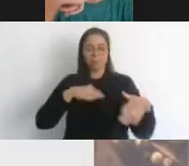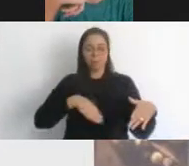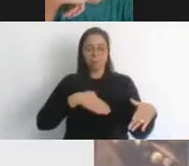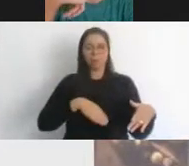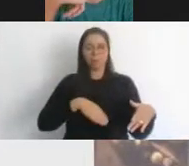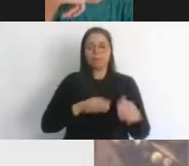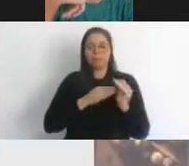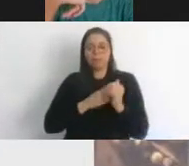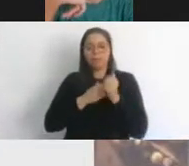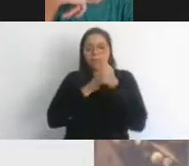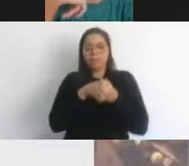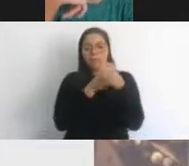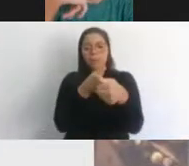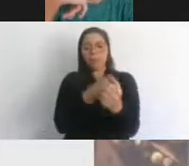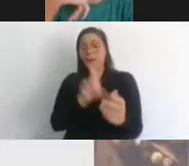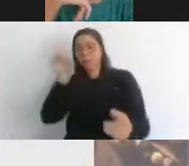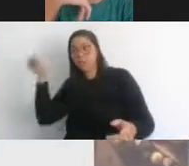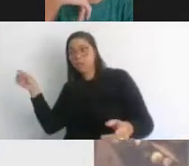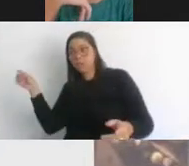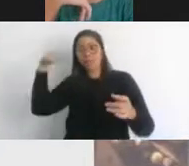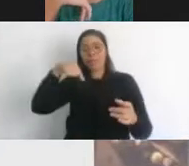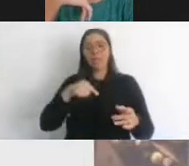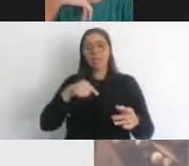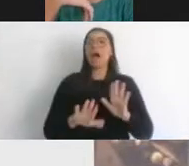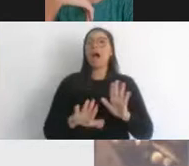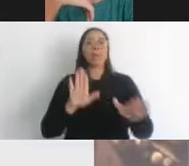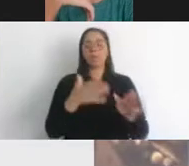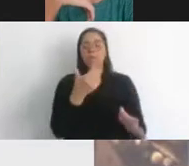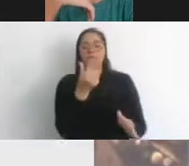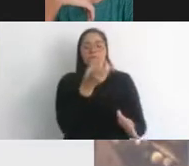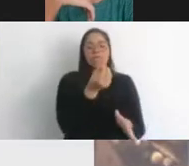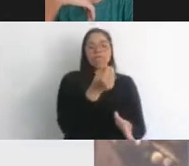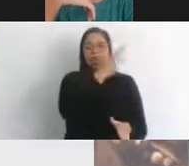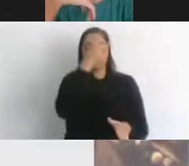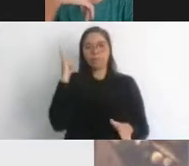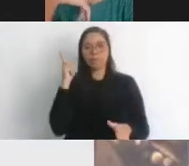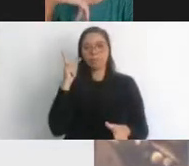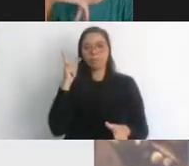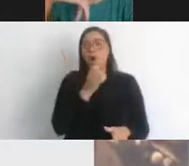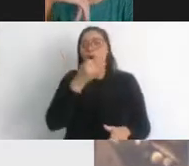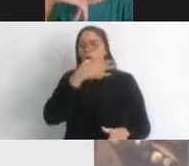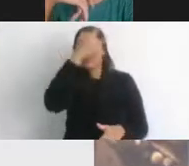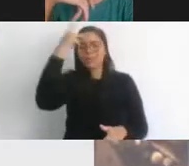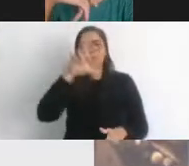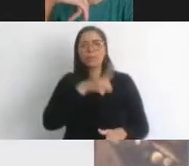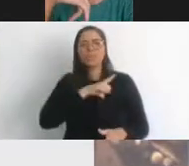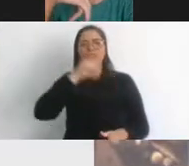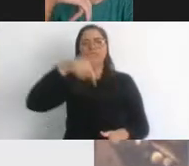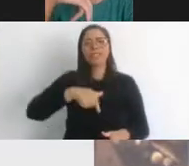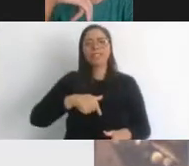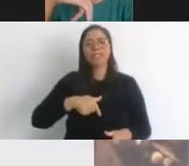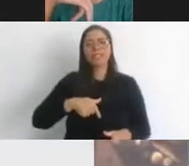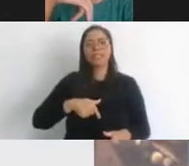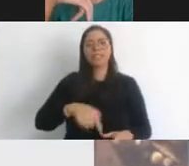Caravela vem um barquinho de lá para cá Ok tinha 600 pessoas pronto quantos indígenas a gente tinha aqui quantos povos originarios a gente tem que dê